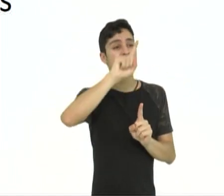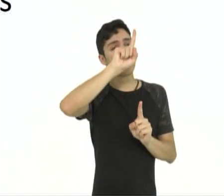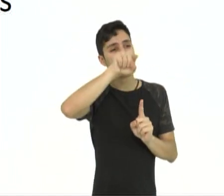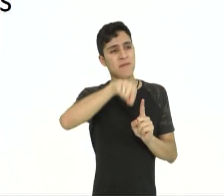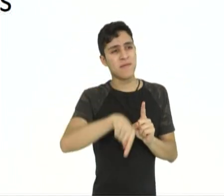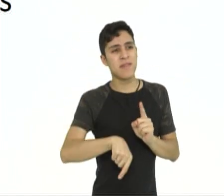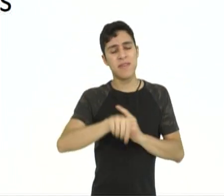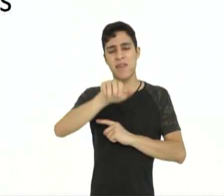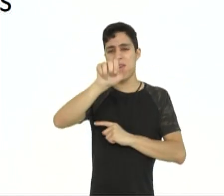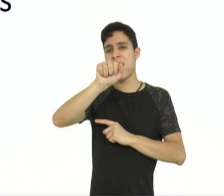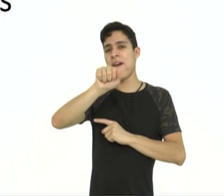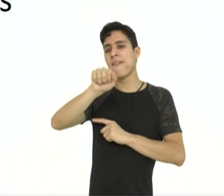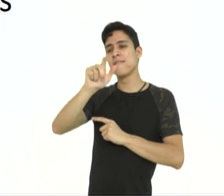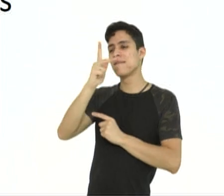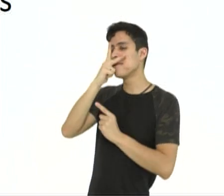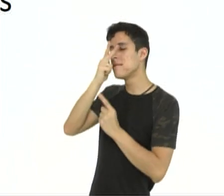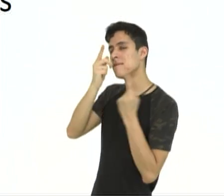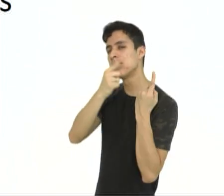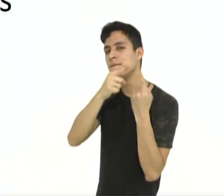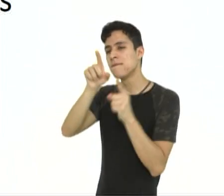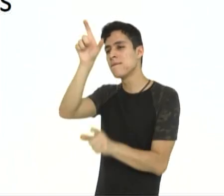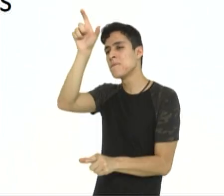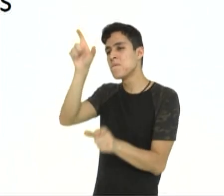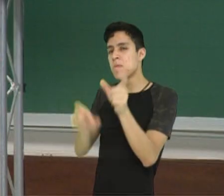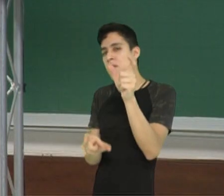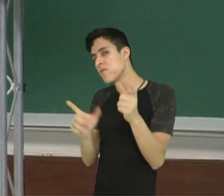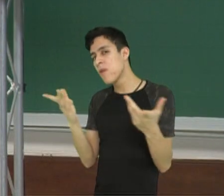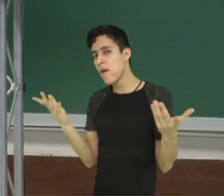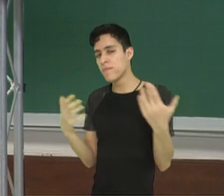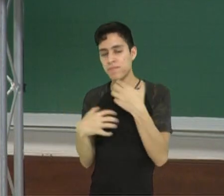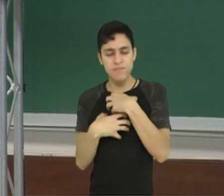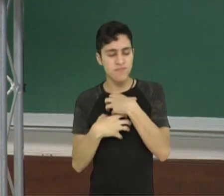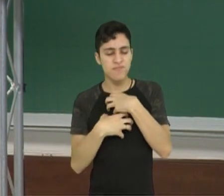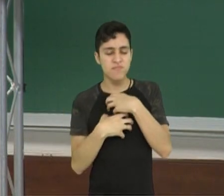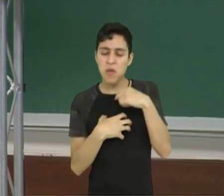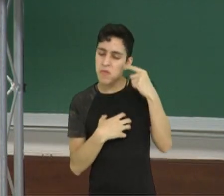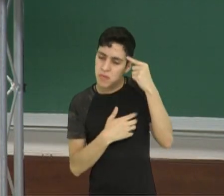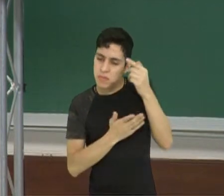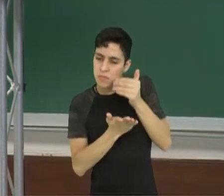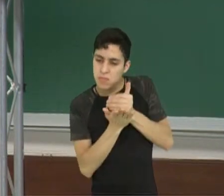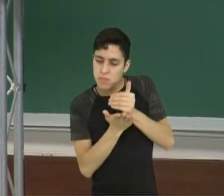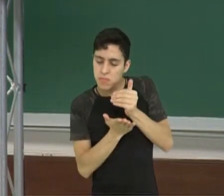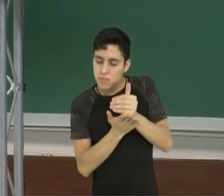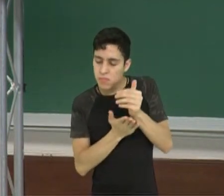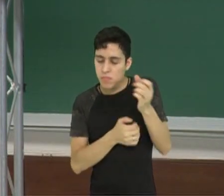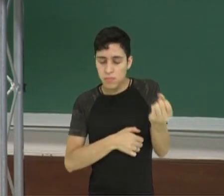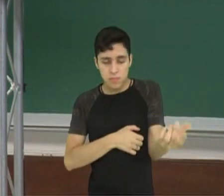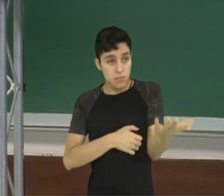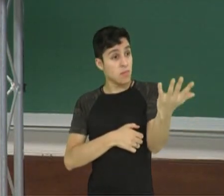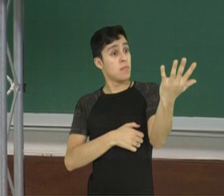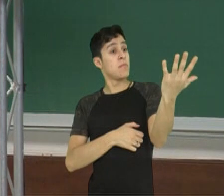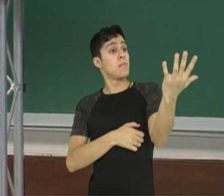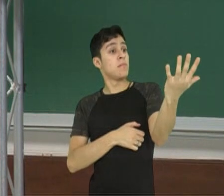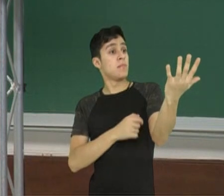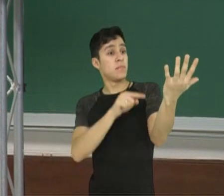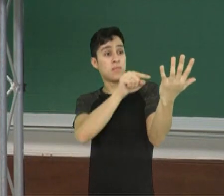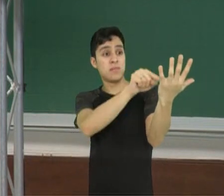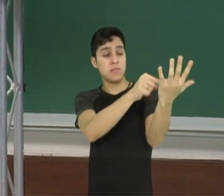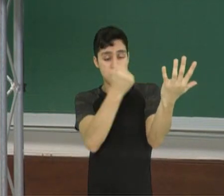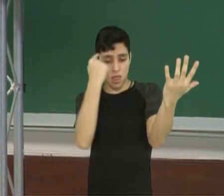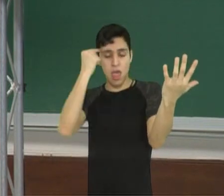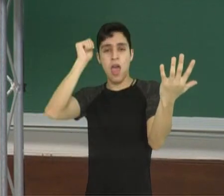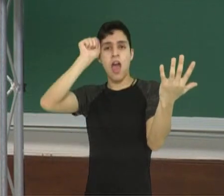dos indivíduos, levar a refletir. Né? A intervenção, ela quer mexer, né? Ela quer fazer com que as pessoas